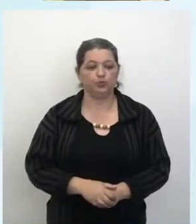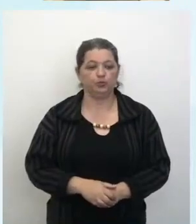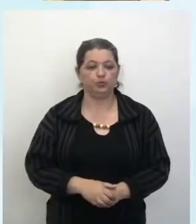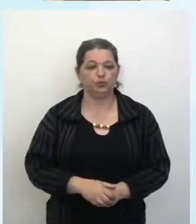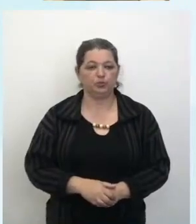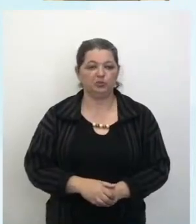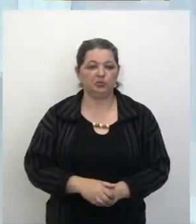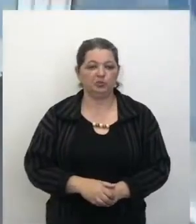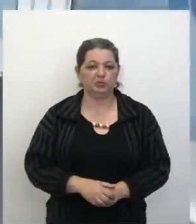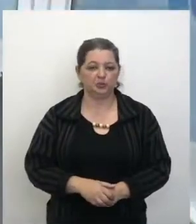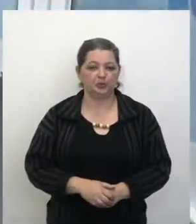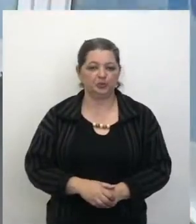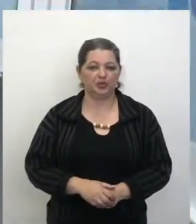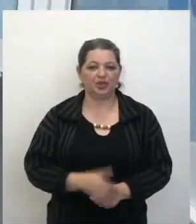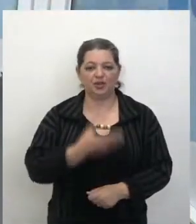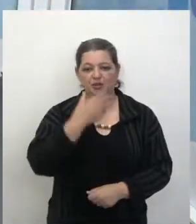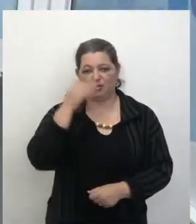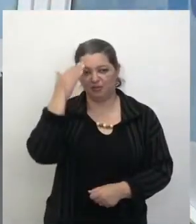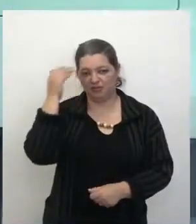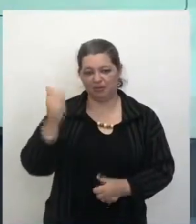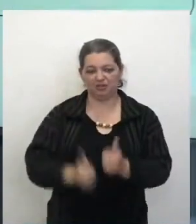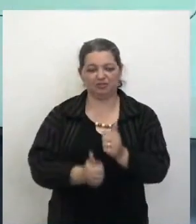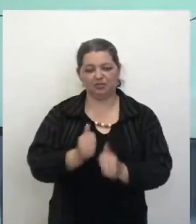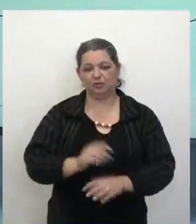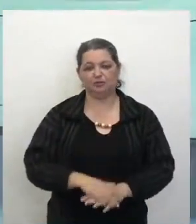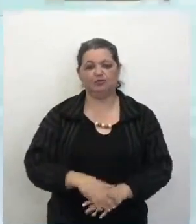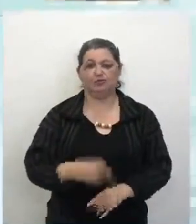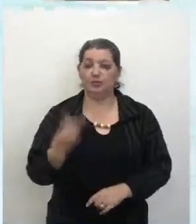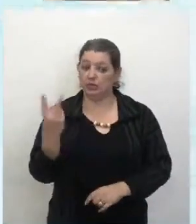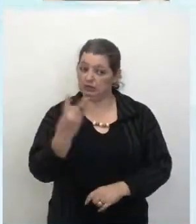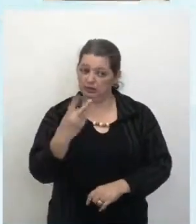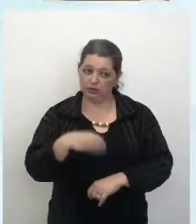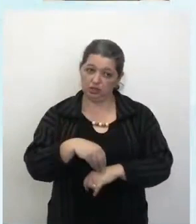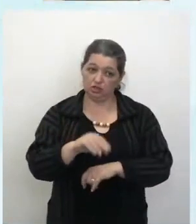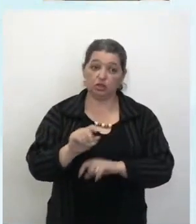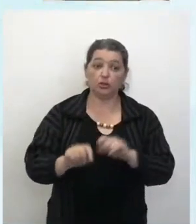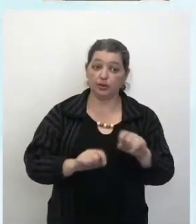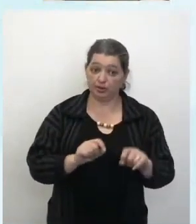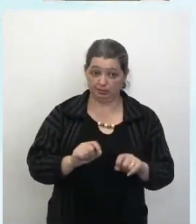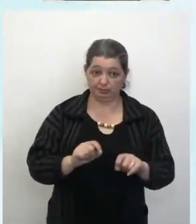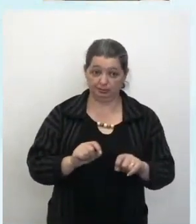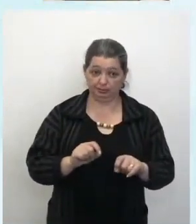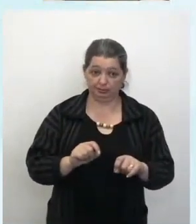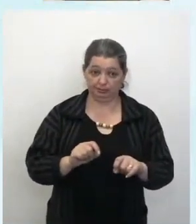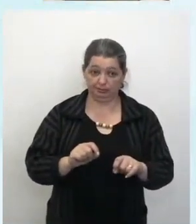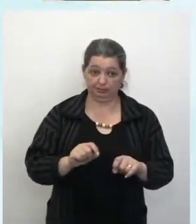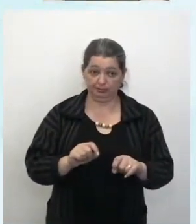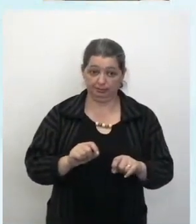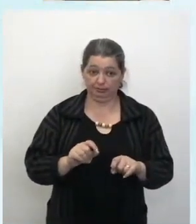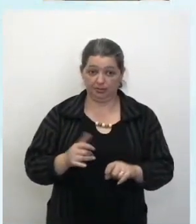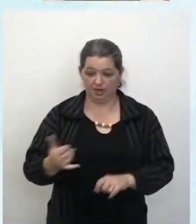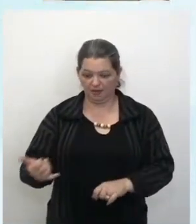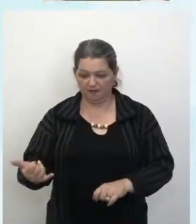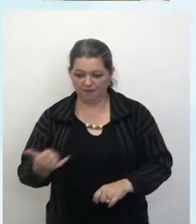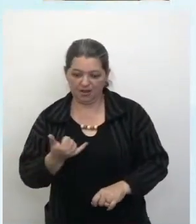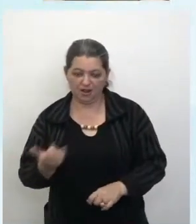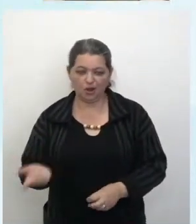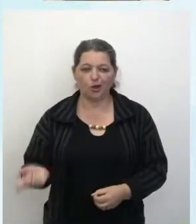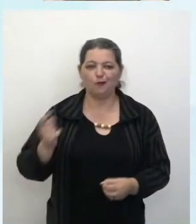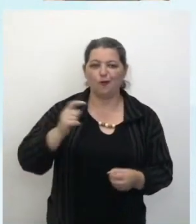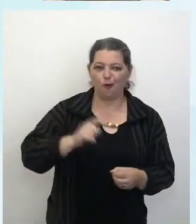não vou não não brincadeira Oi segunda dica a segunda dica disseram que eu voltei americanizada